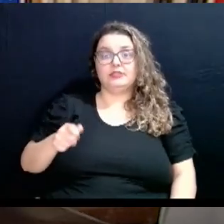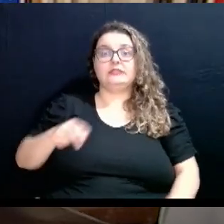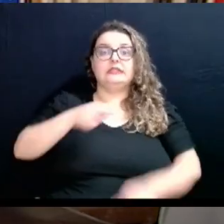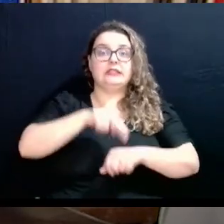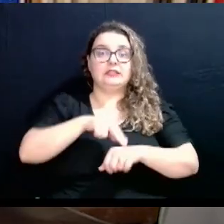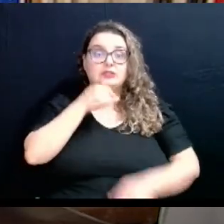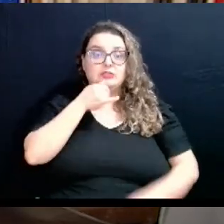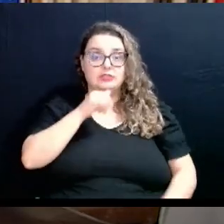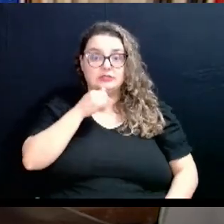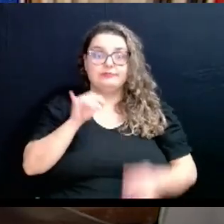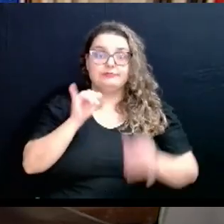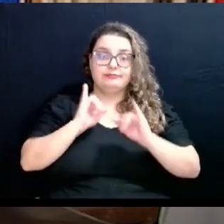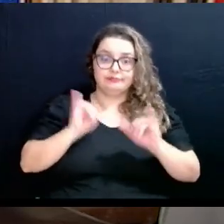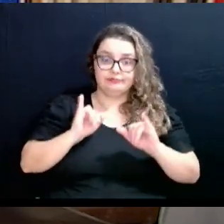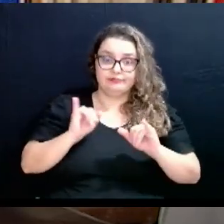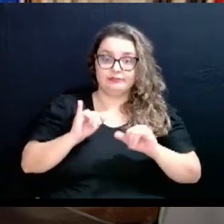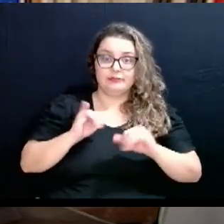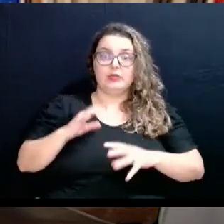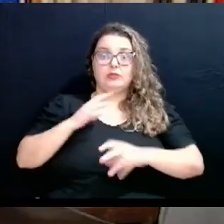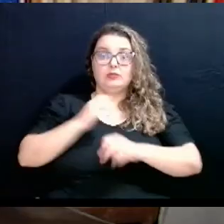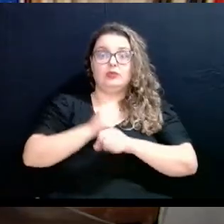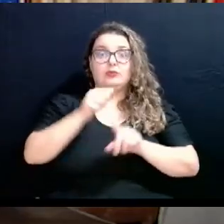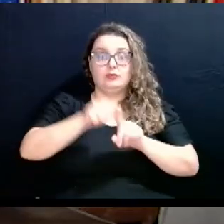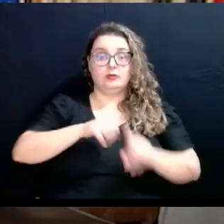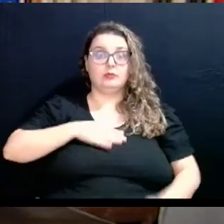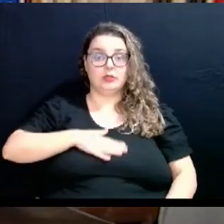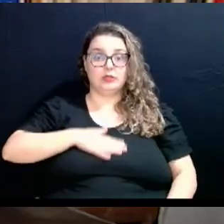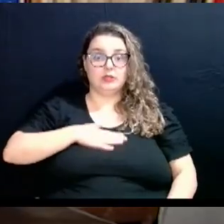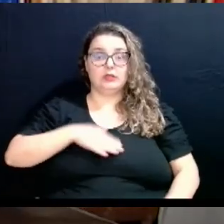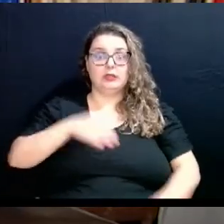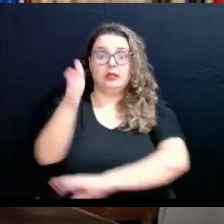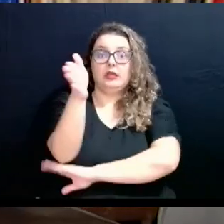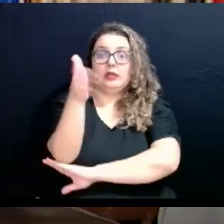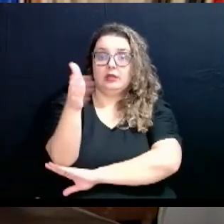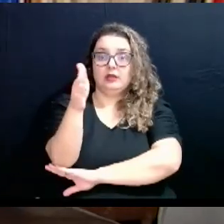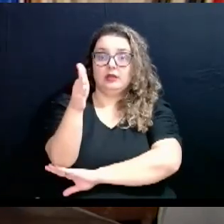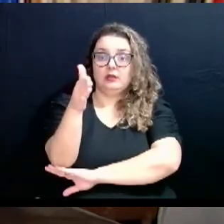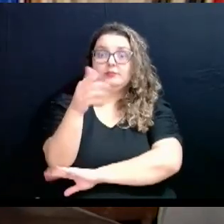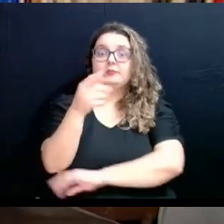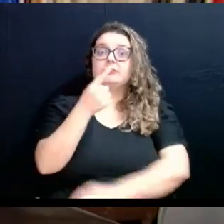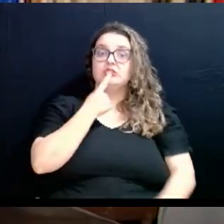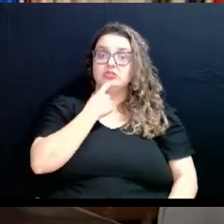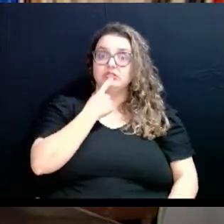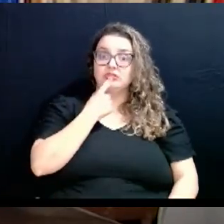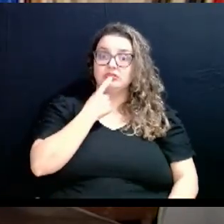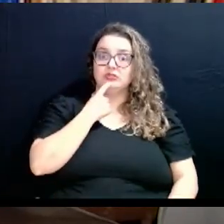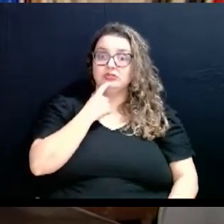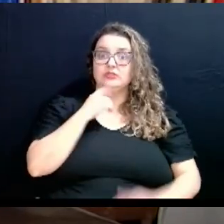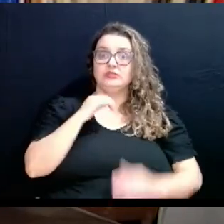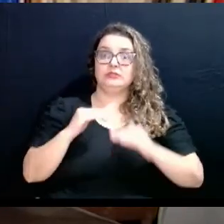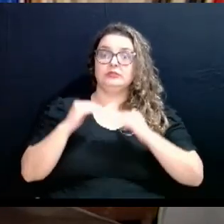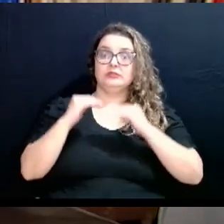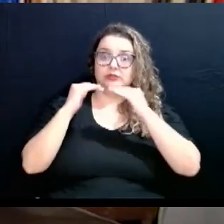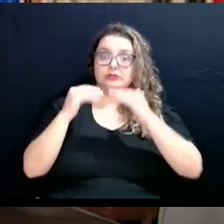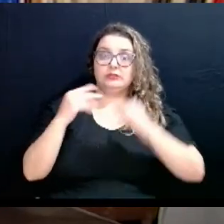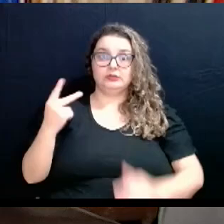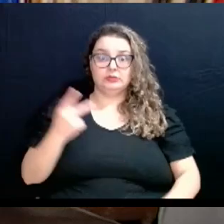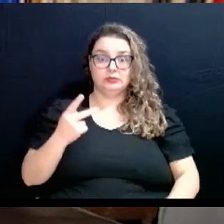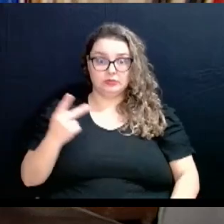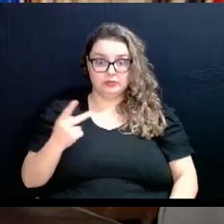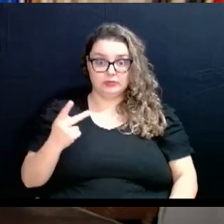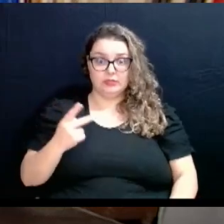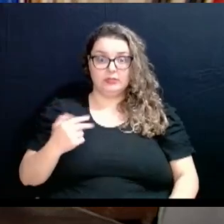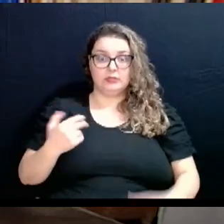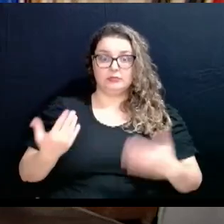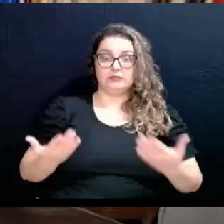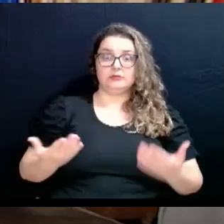Agência Nacional de Energia Elétrica, informou que durante todo o mês de agosto a bandeira tarifária vermelha vai ficar no